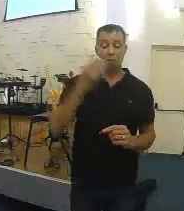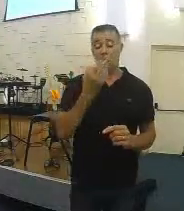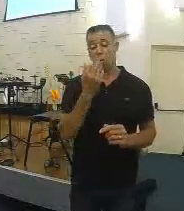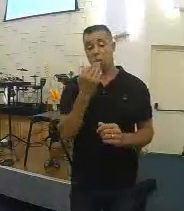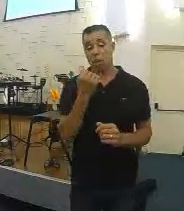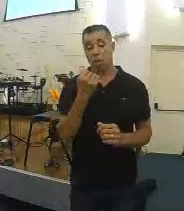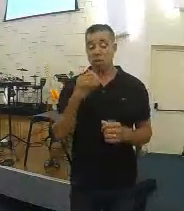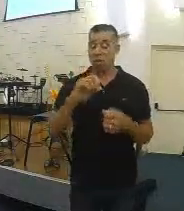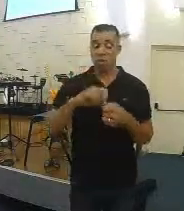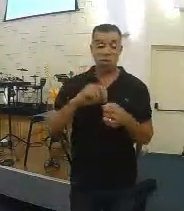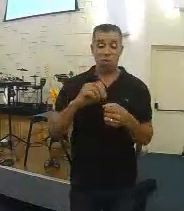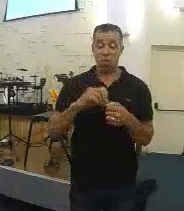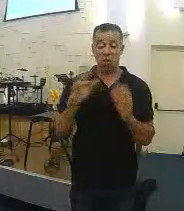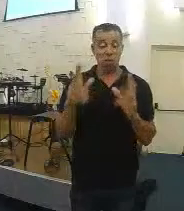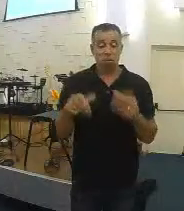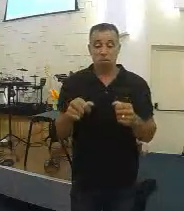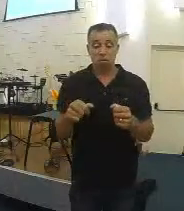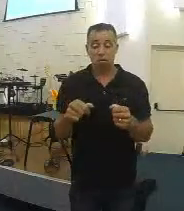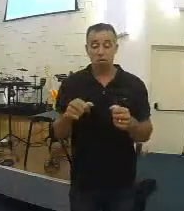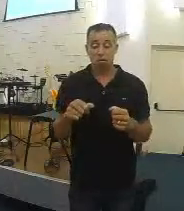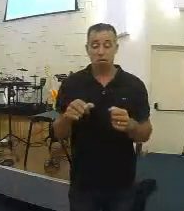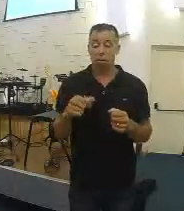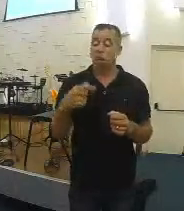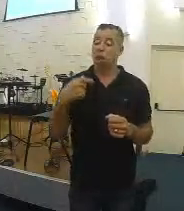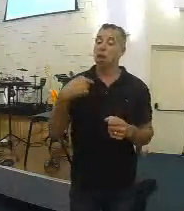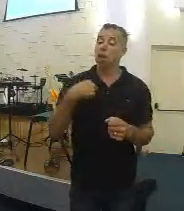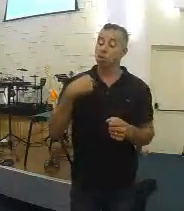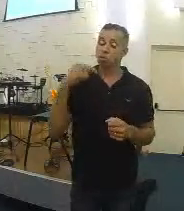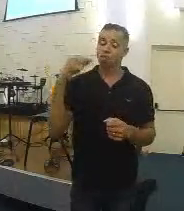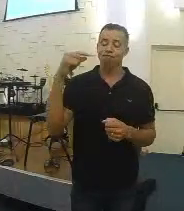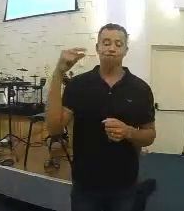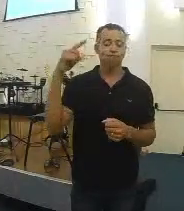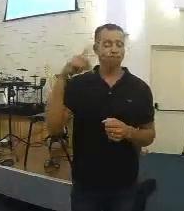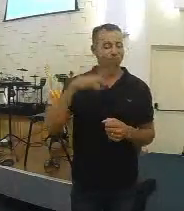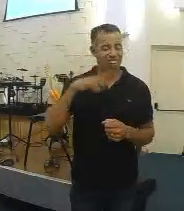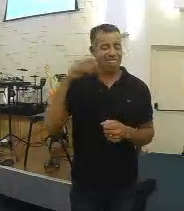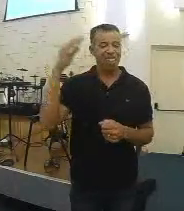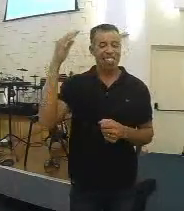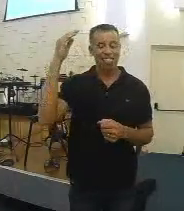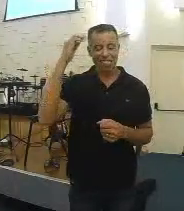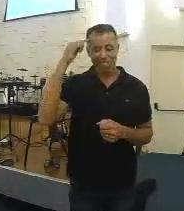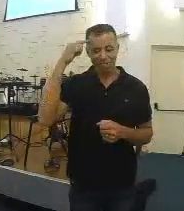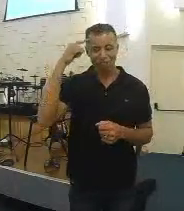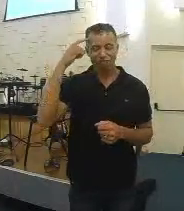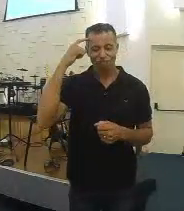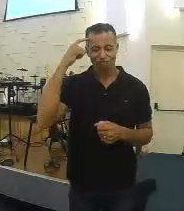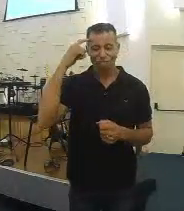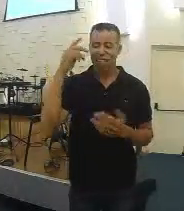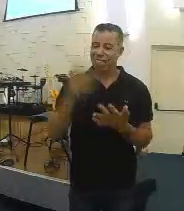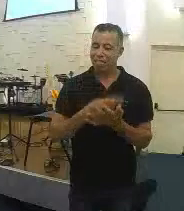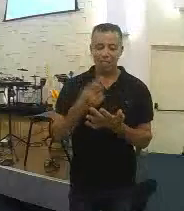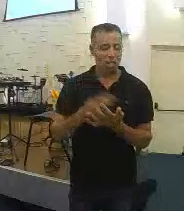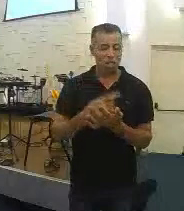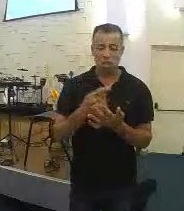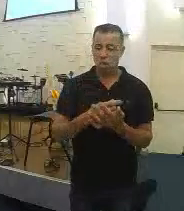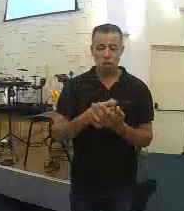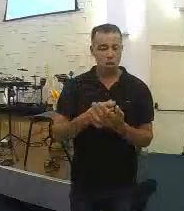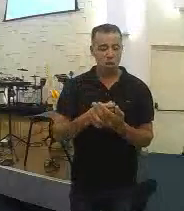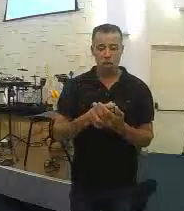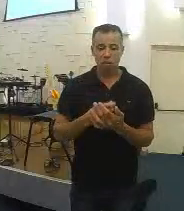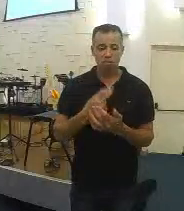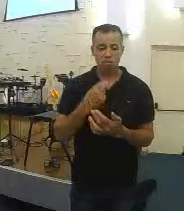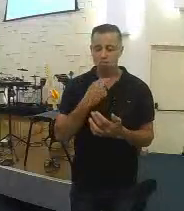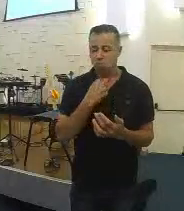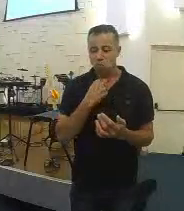qualquer coisa. Eu tenho consciência que está errado, eu tenho consciência que eu não posso trabalhar